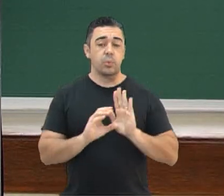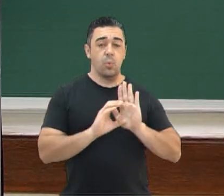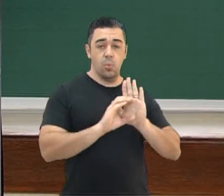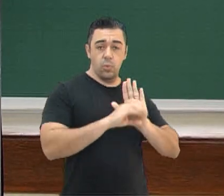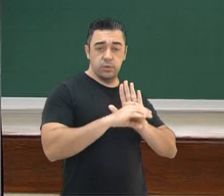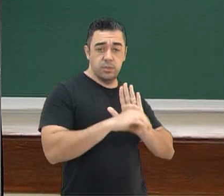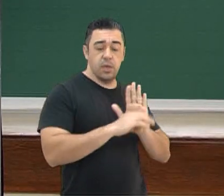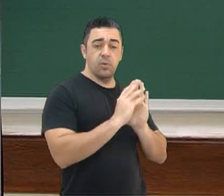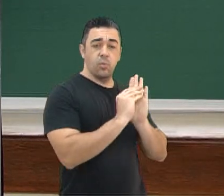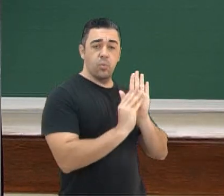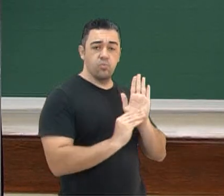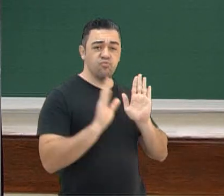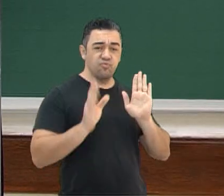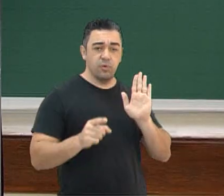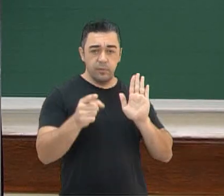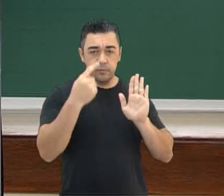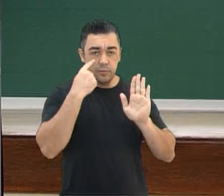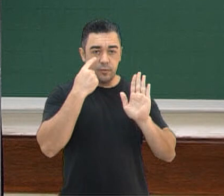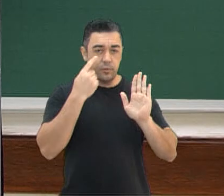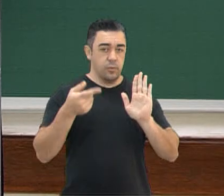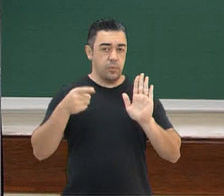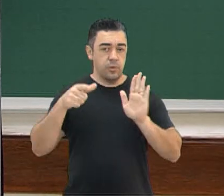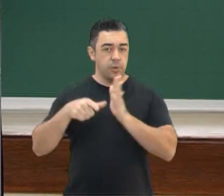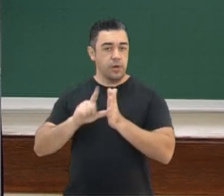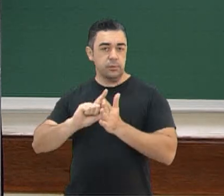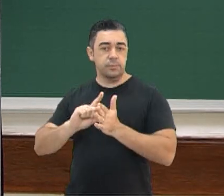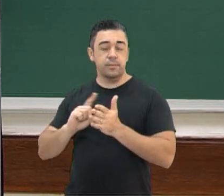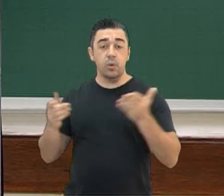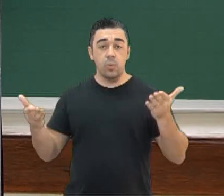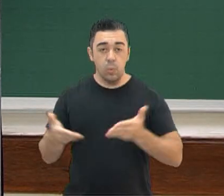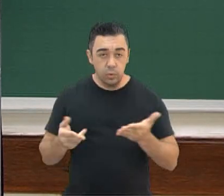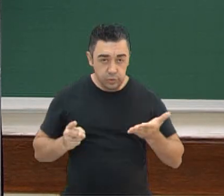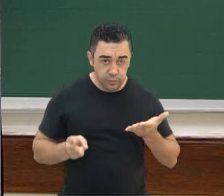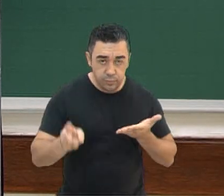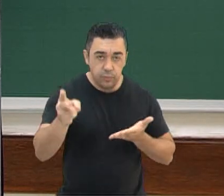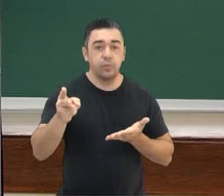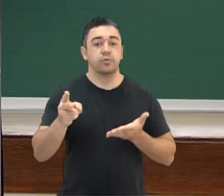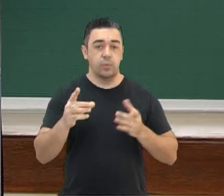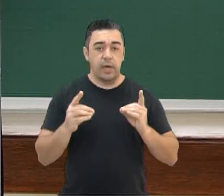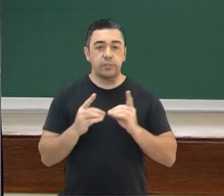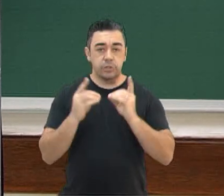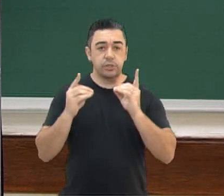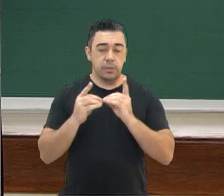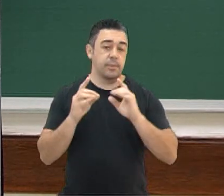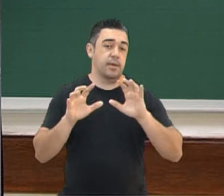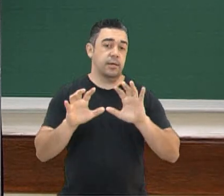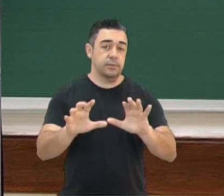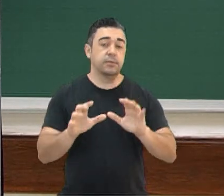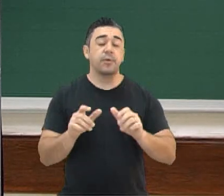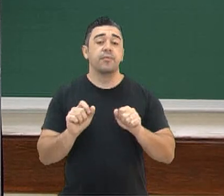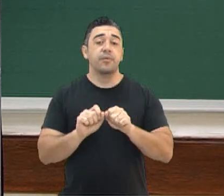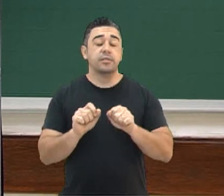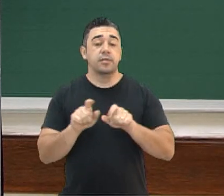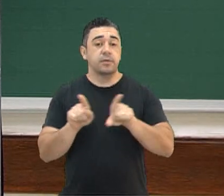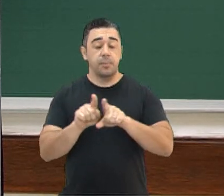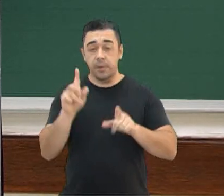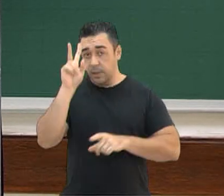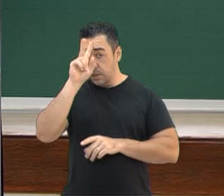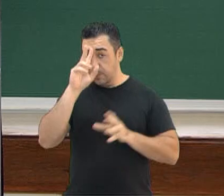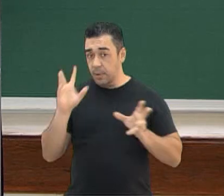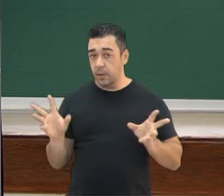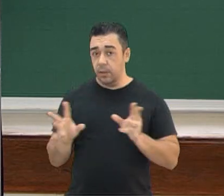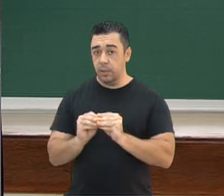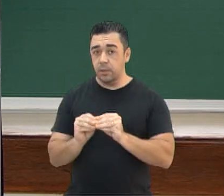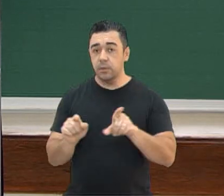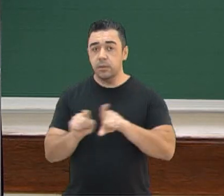conceitos, conteúdos que vocês já tinham revisto. E hoje nós vamos seguir a mesma dinâmica, também vamos fazer uma retomada,